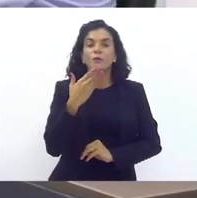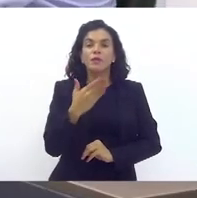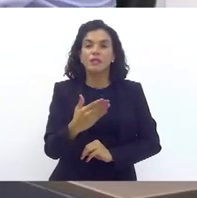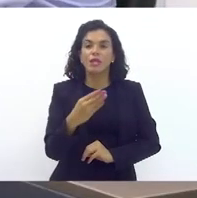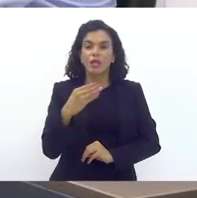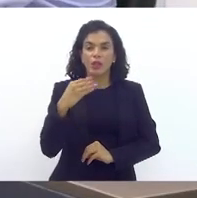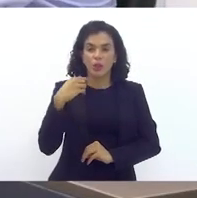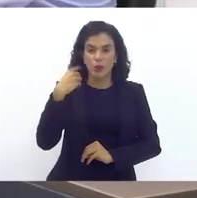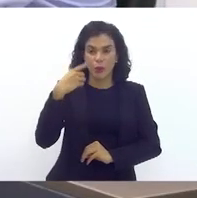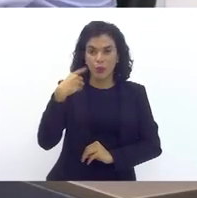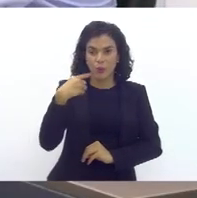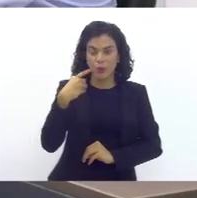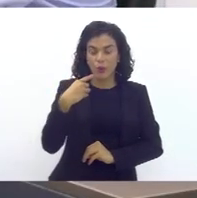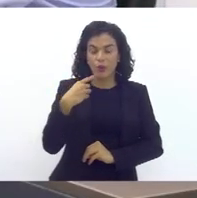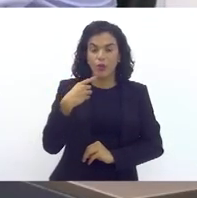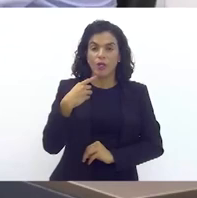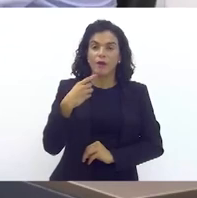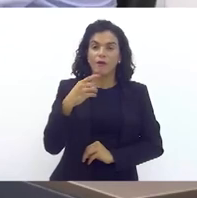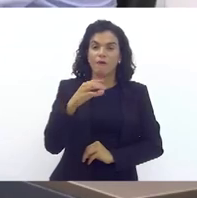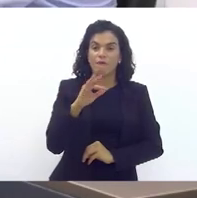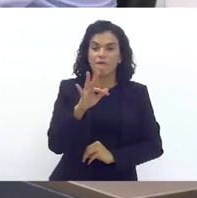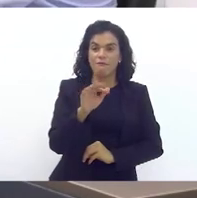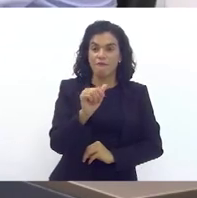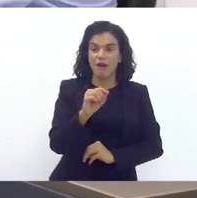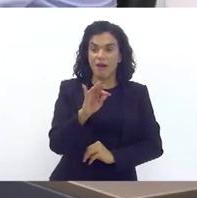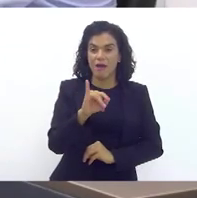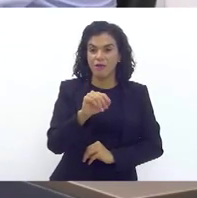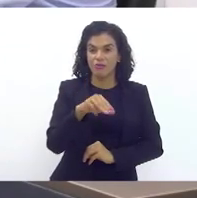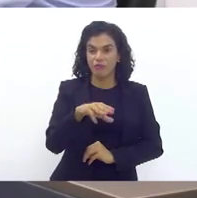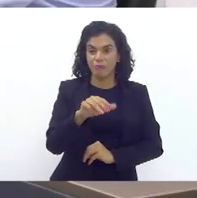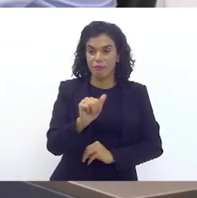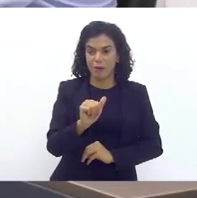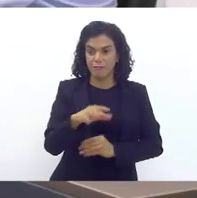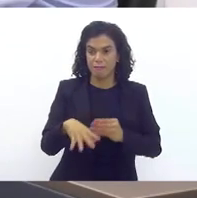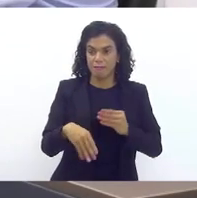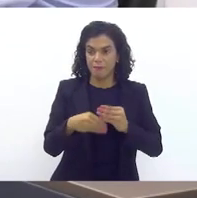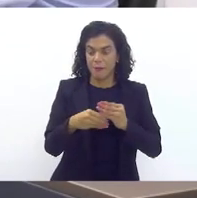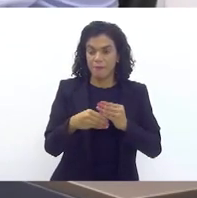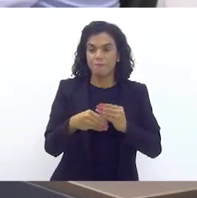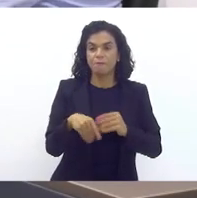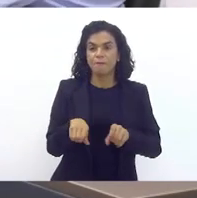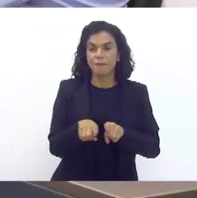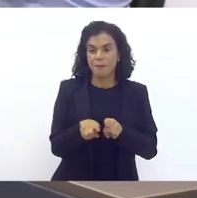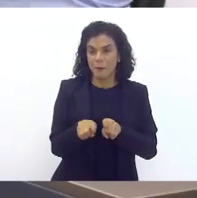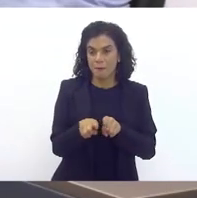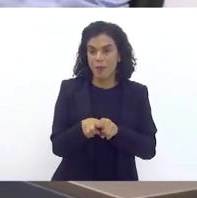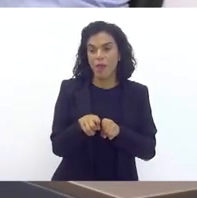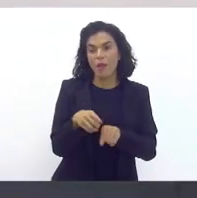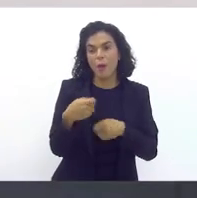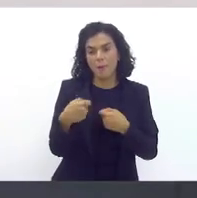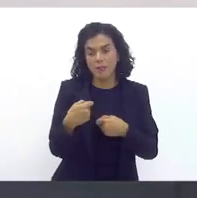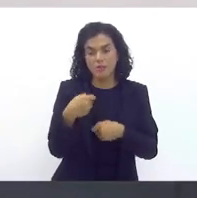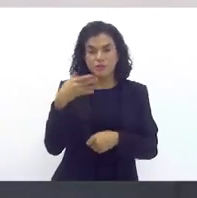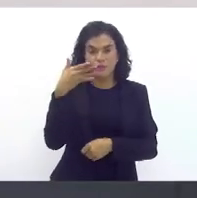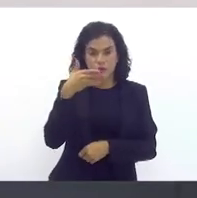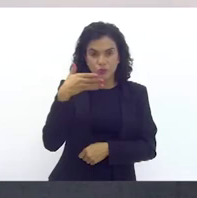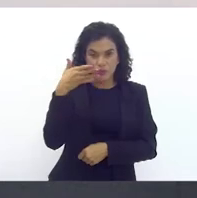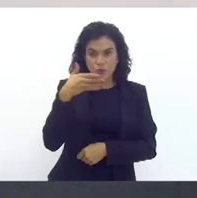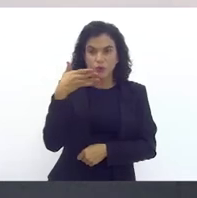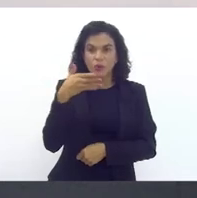Em seguida, vou passar para o deputado Gusparo. Quero fazer depois uma consideração para a